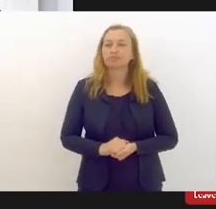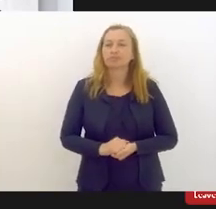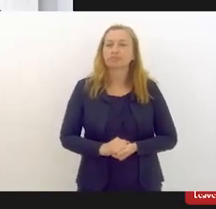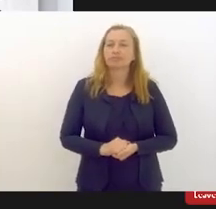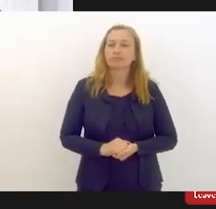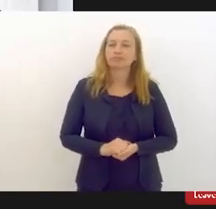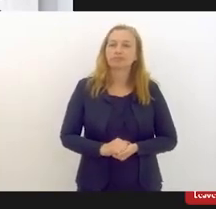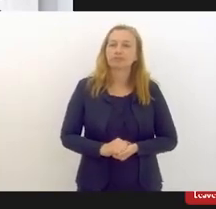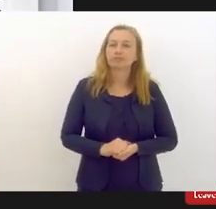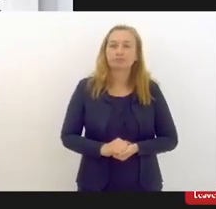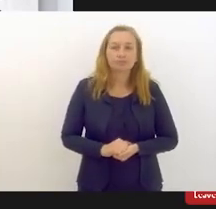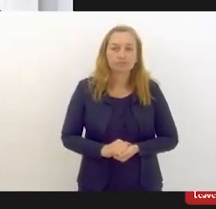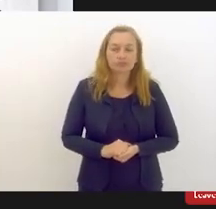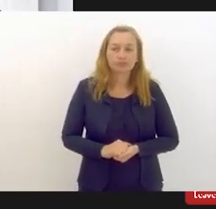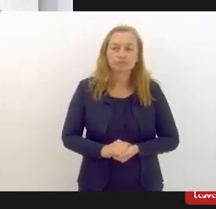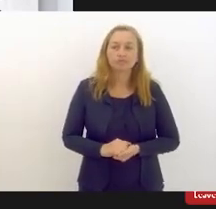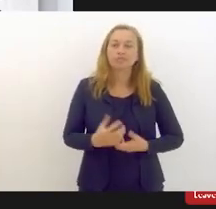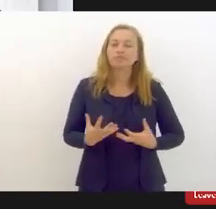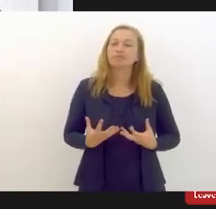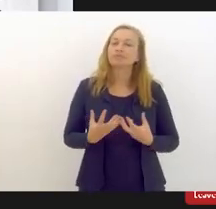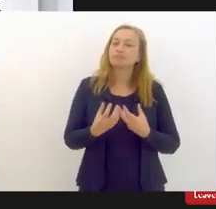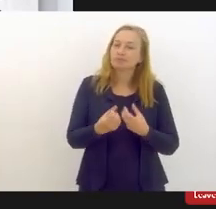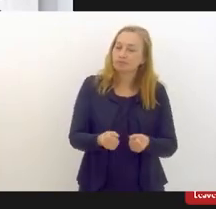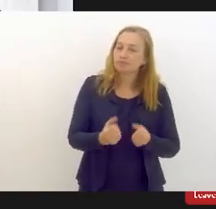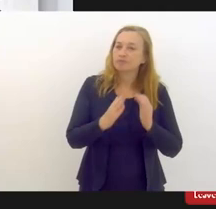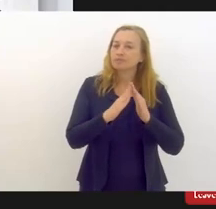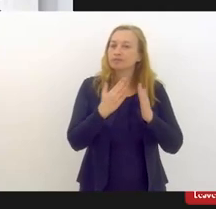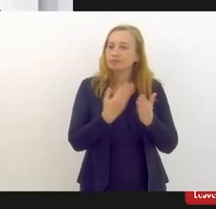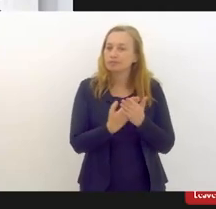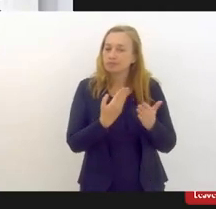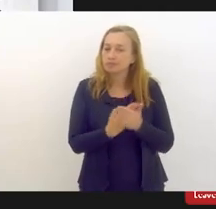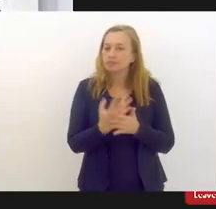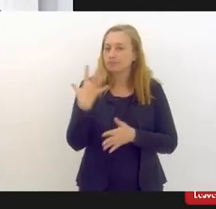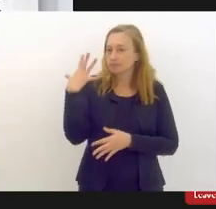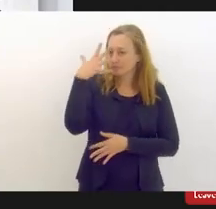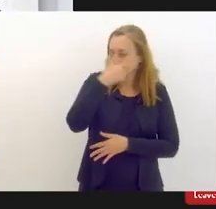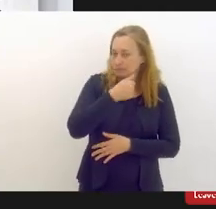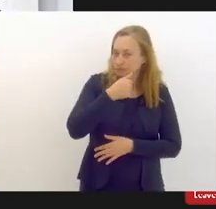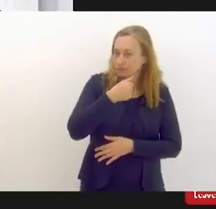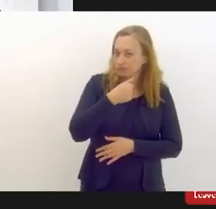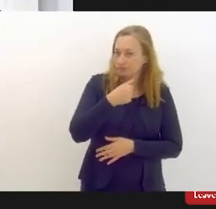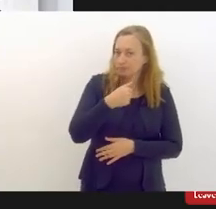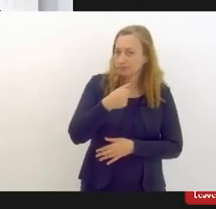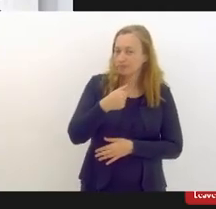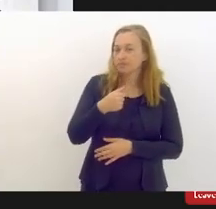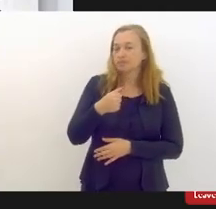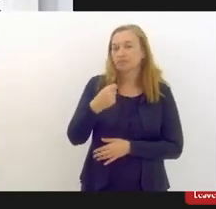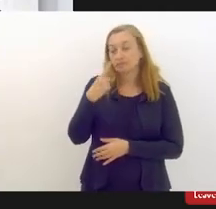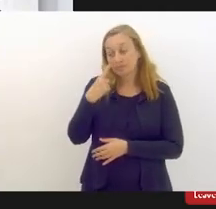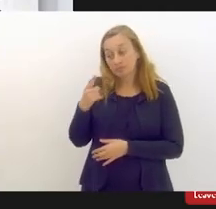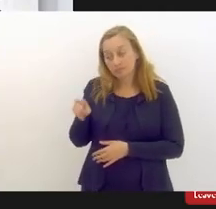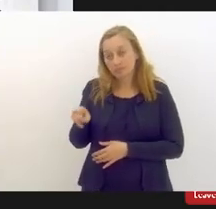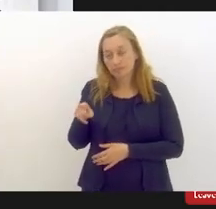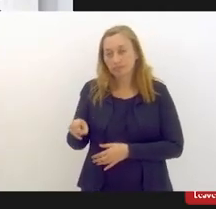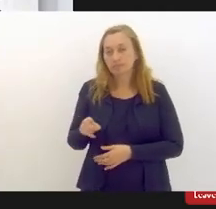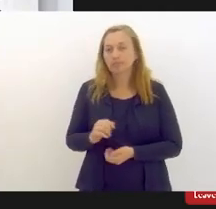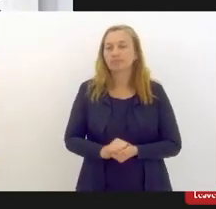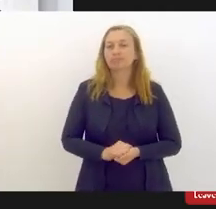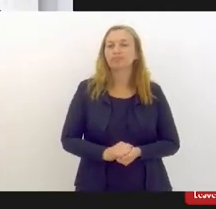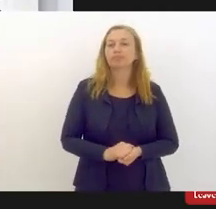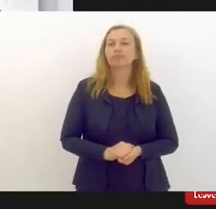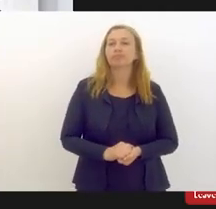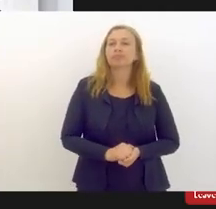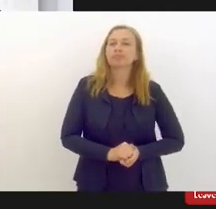espias foram muito abraçadas pelas escolas, coisas muito bonitas nasceram dali. A gente fez uma culminância